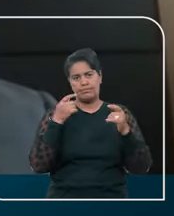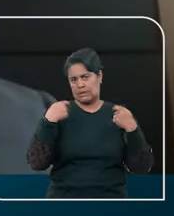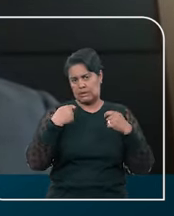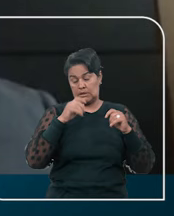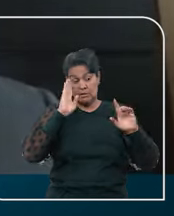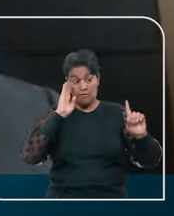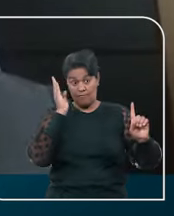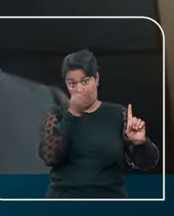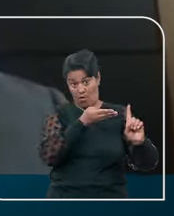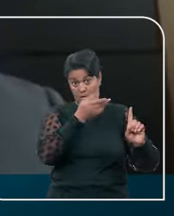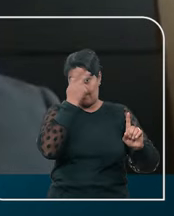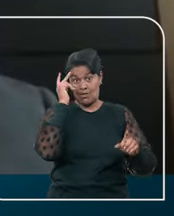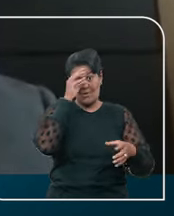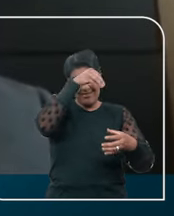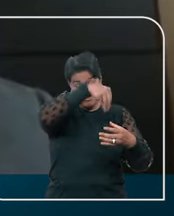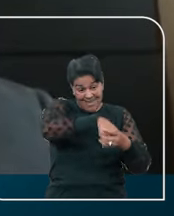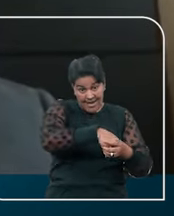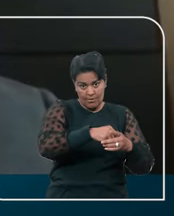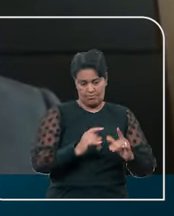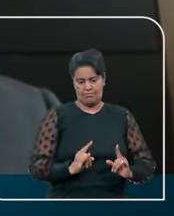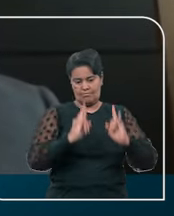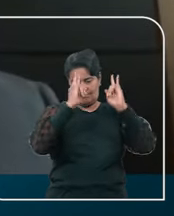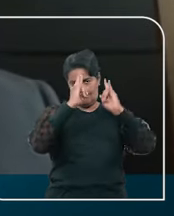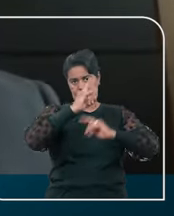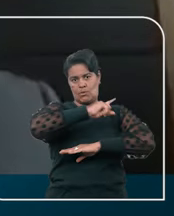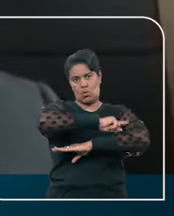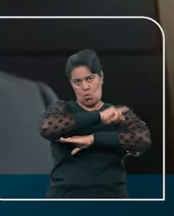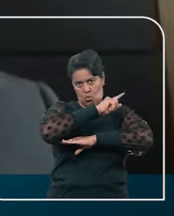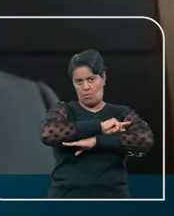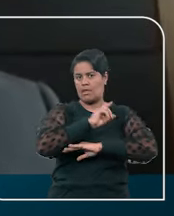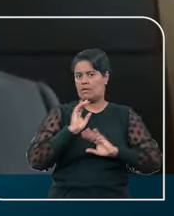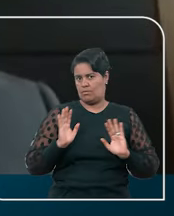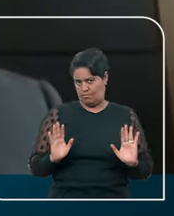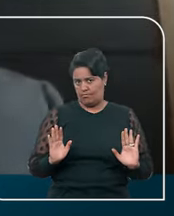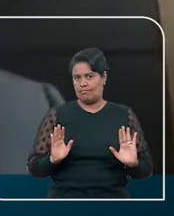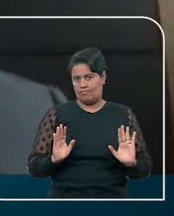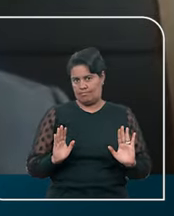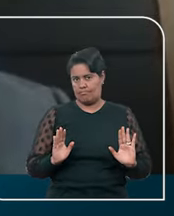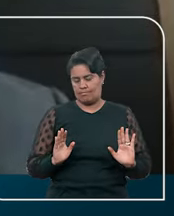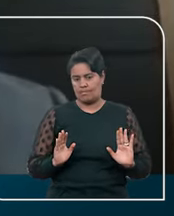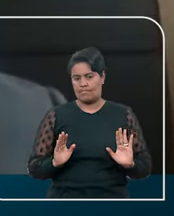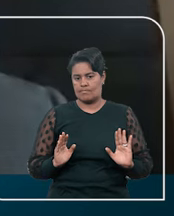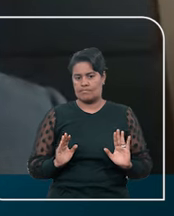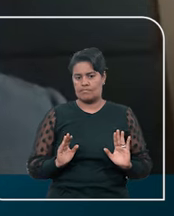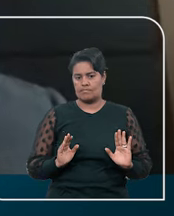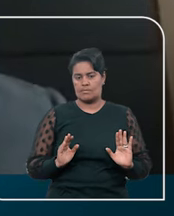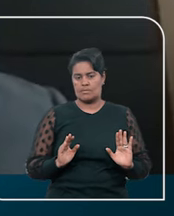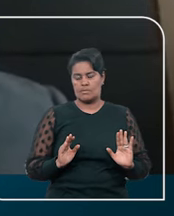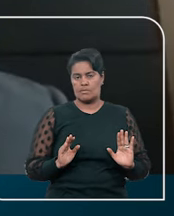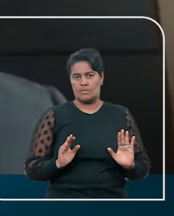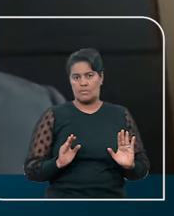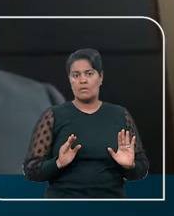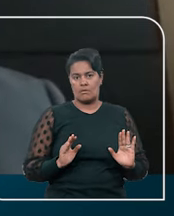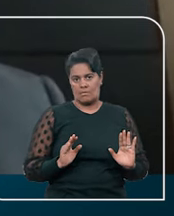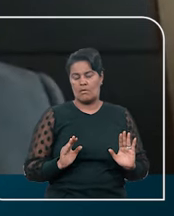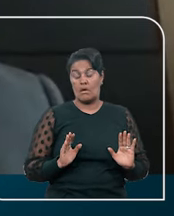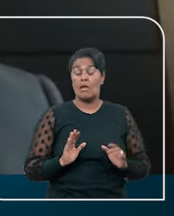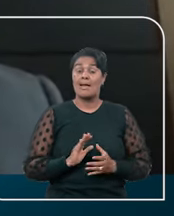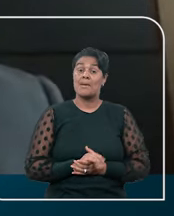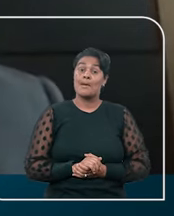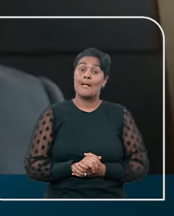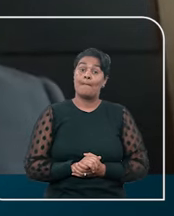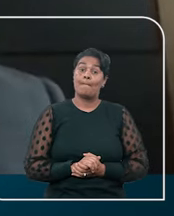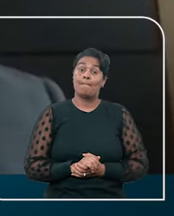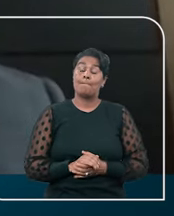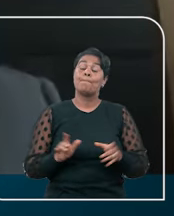inicialmente é um condômino um titular de propriedade também eh diante de um terceiro né E a